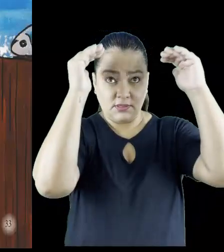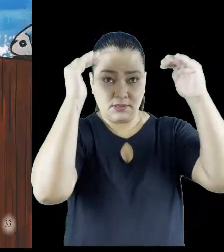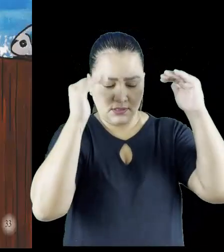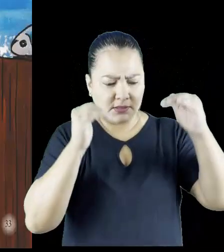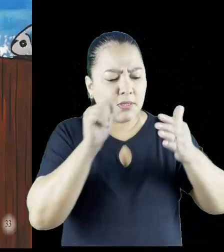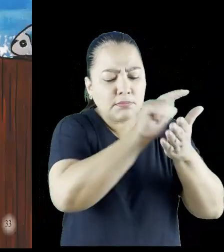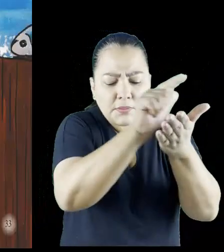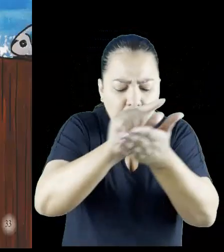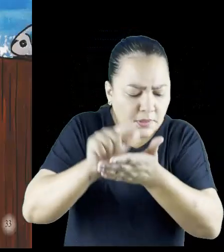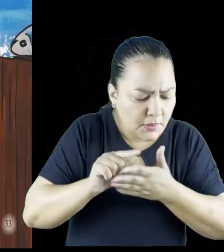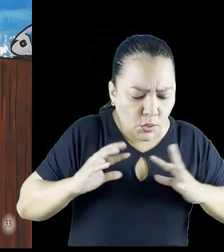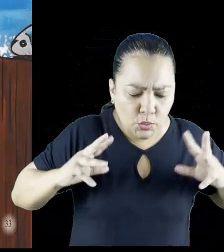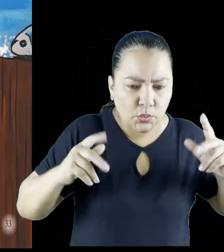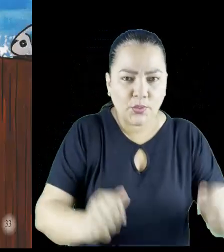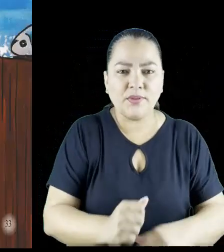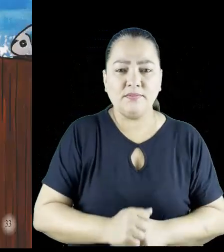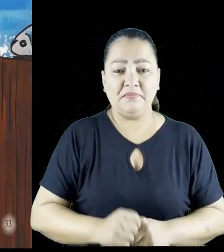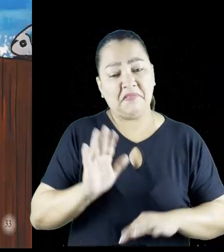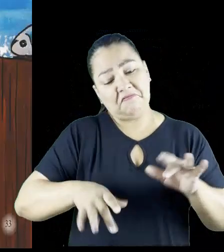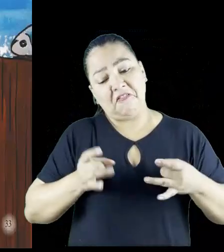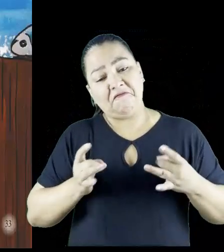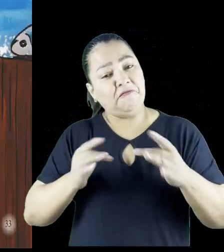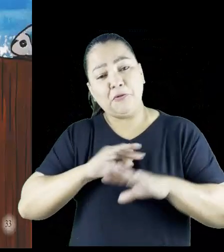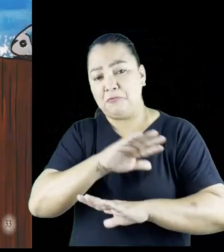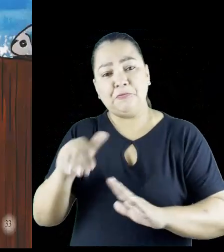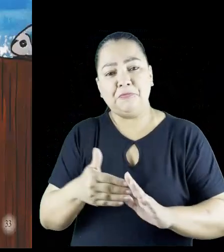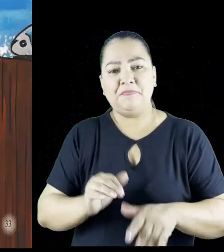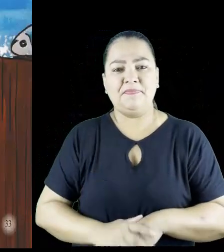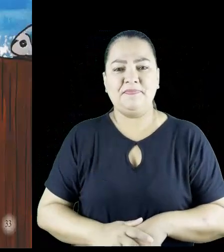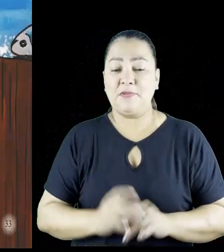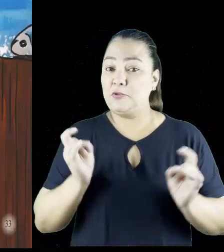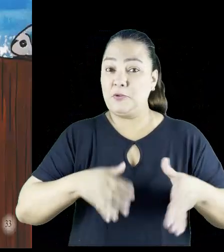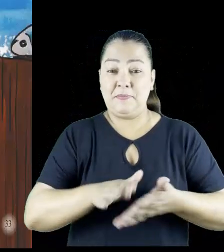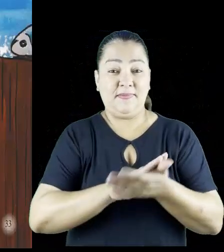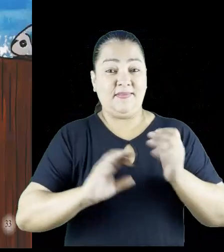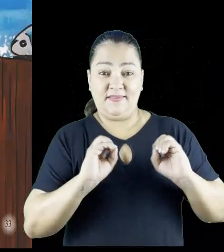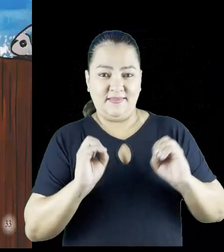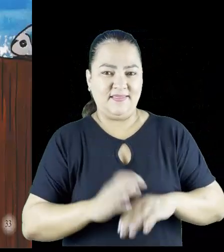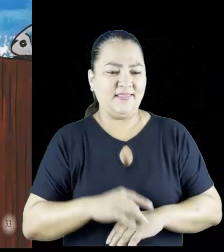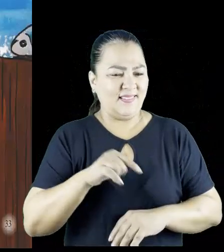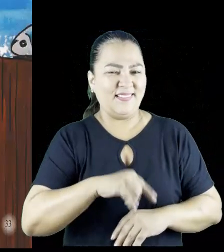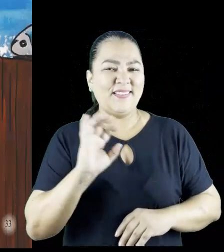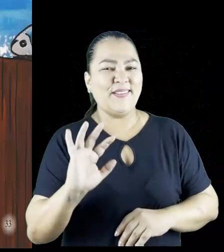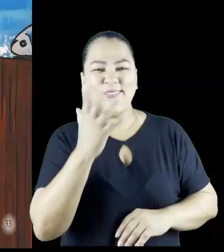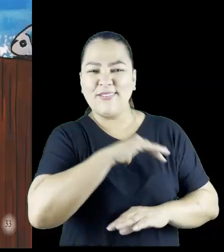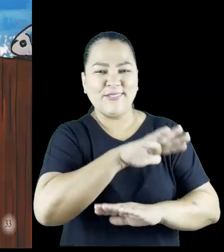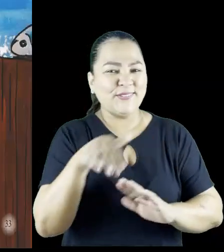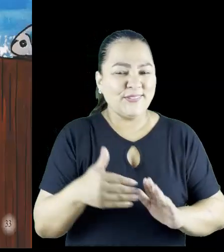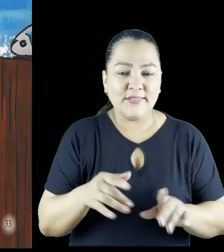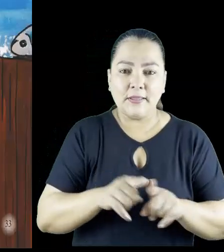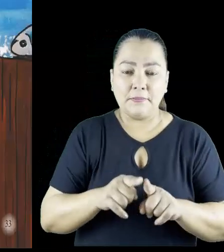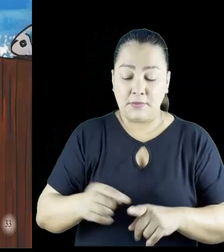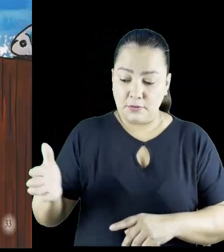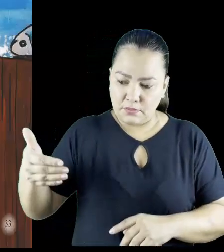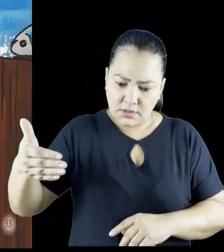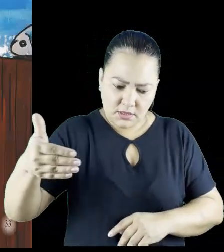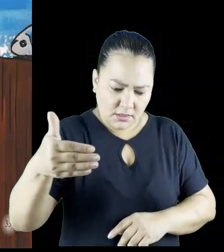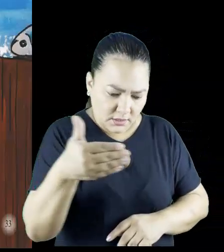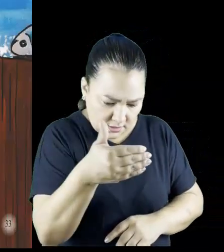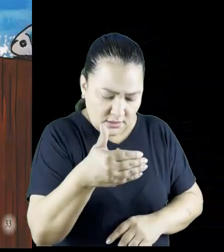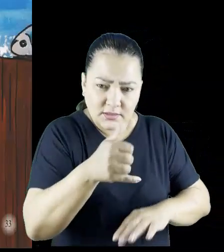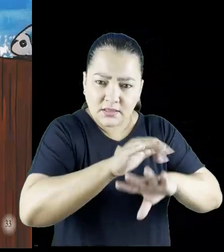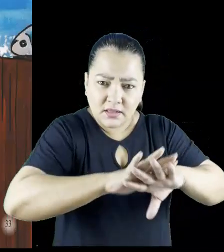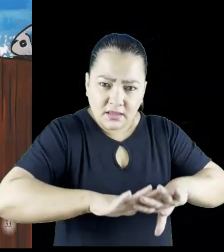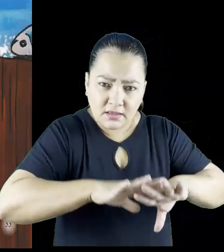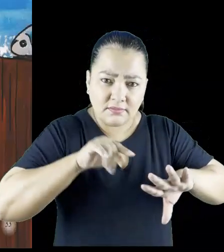posso limpar o peixe e deixar tudo limpinho. E geralmente eu vendo tudo, não fica nada. É aqui que acontece toda a mágica. O peixe entra